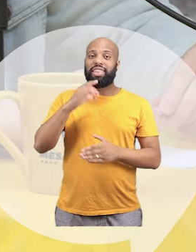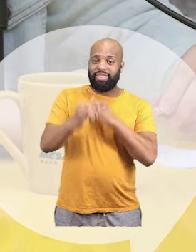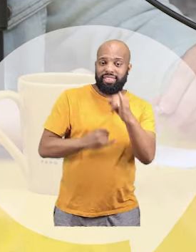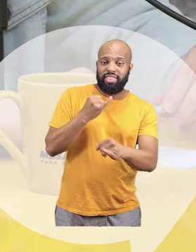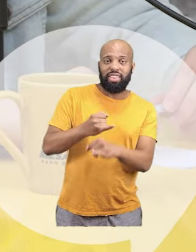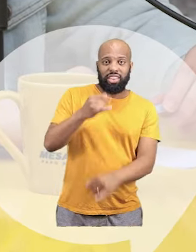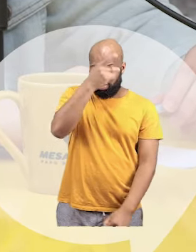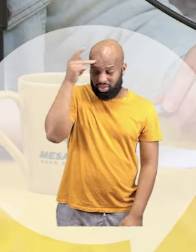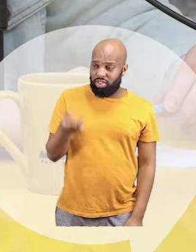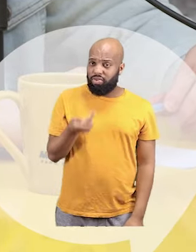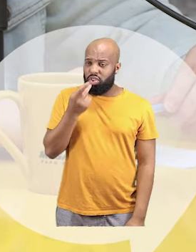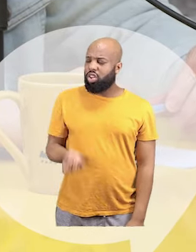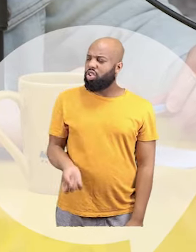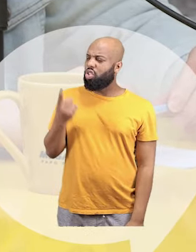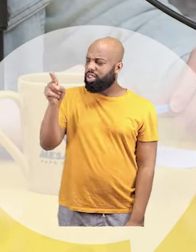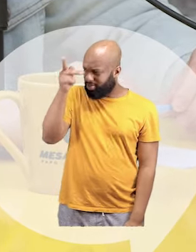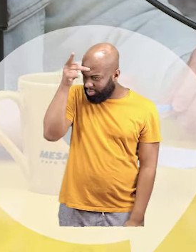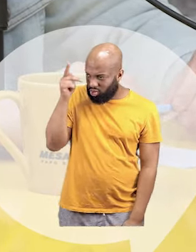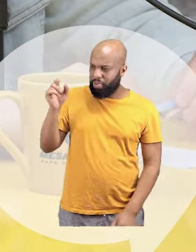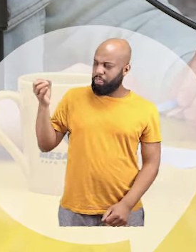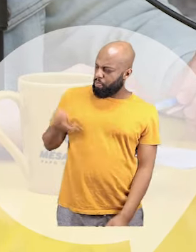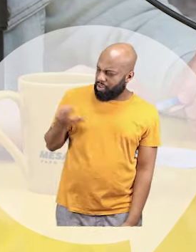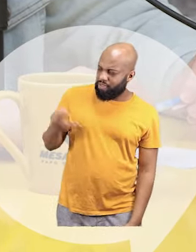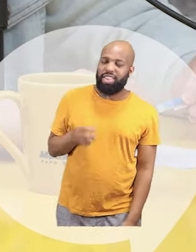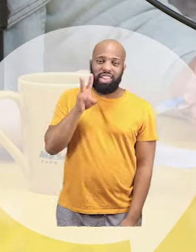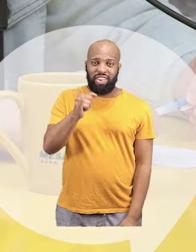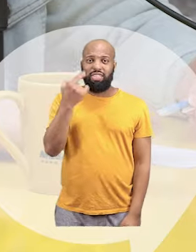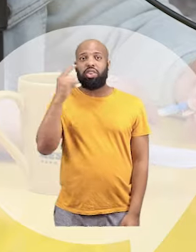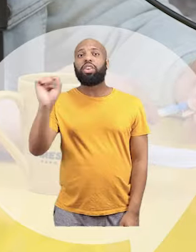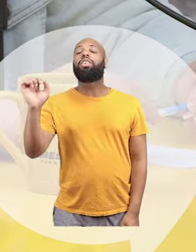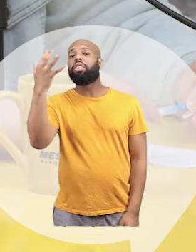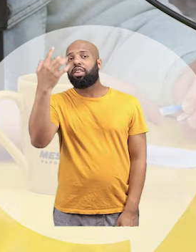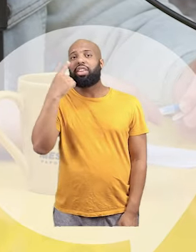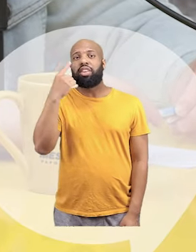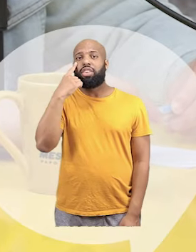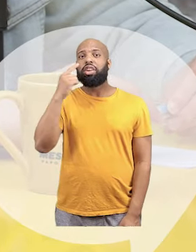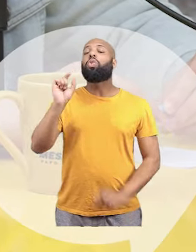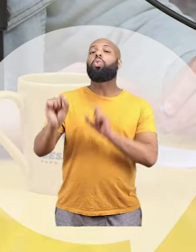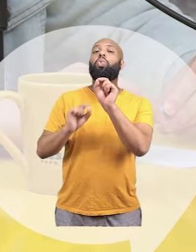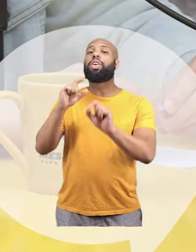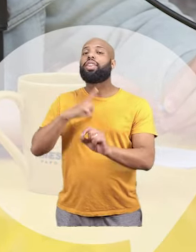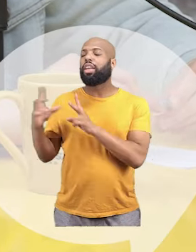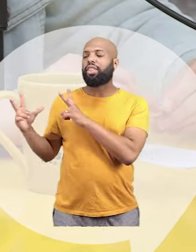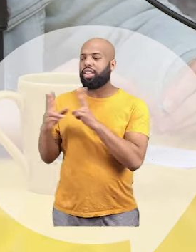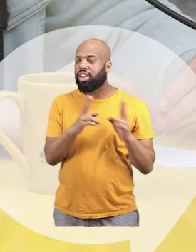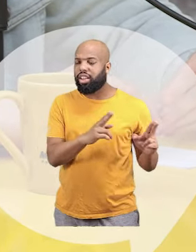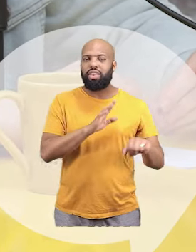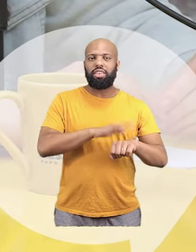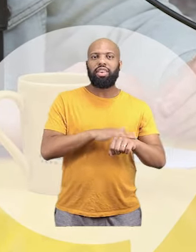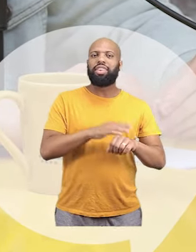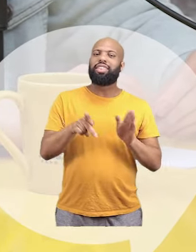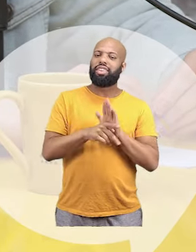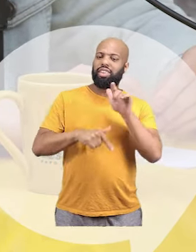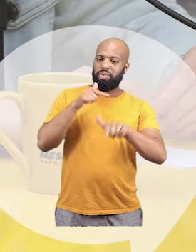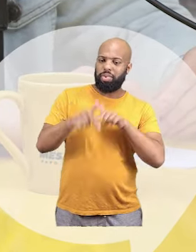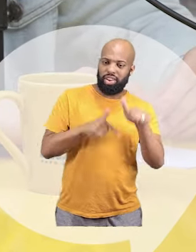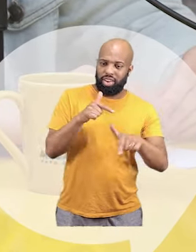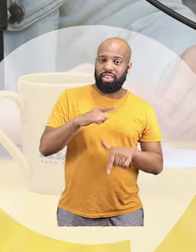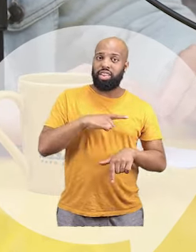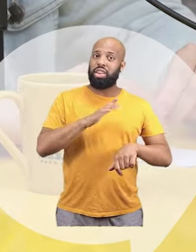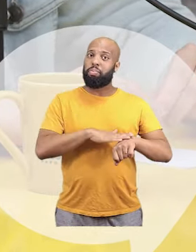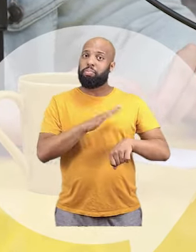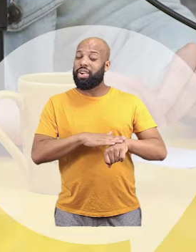tem na internet muita gente Nossa essa pessoa perfeita cara super bem quando você vai ver olha o background daquela pessoa enquanto você tá